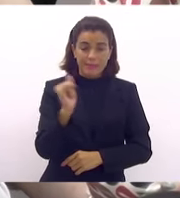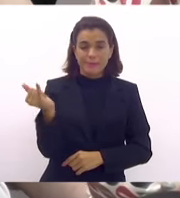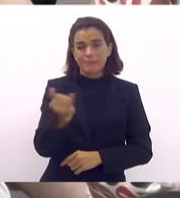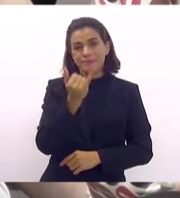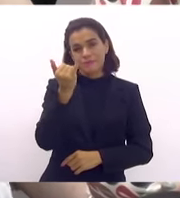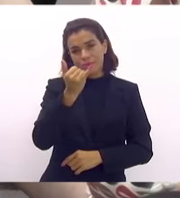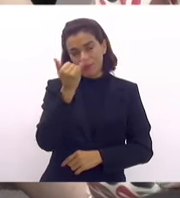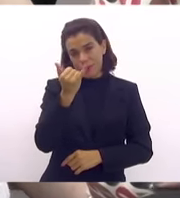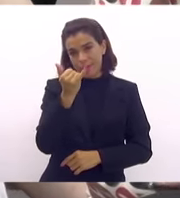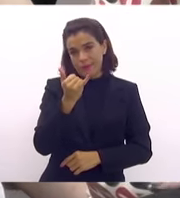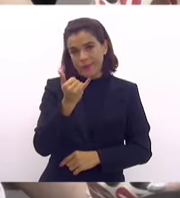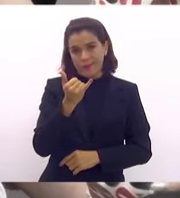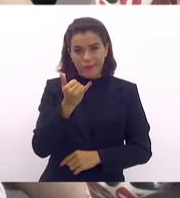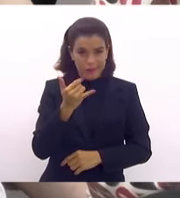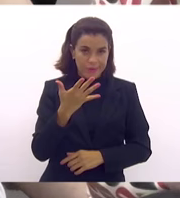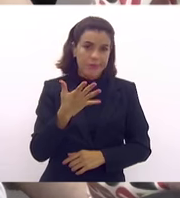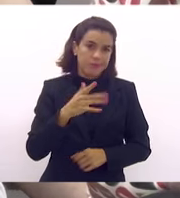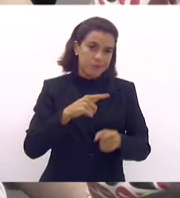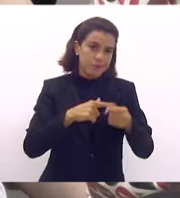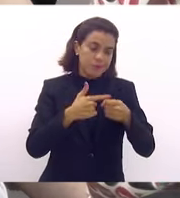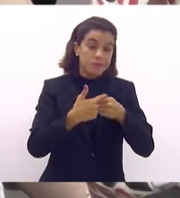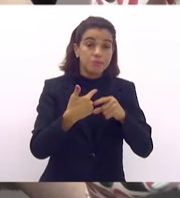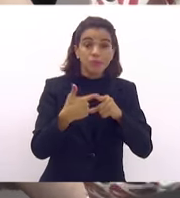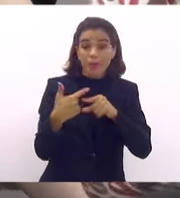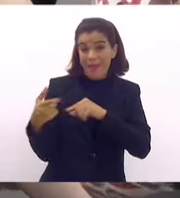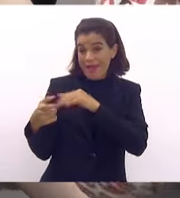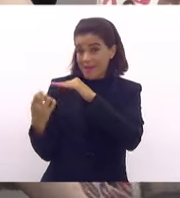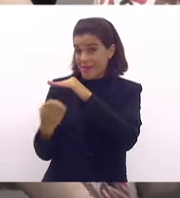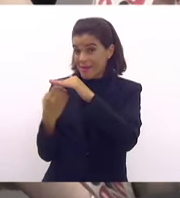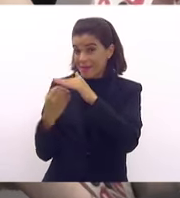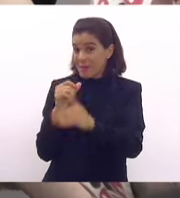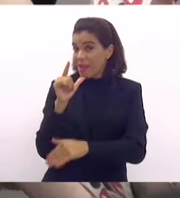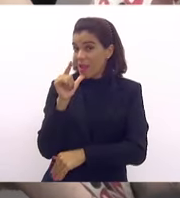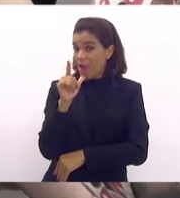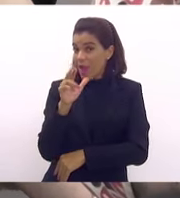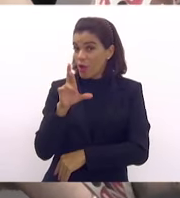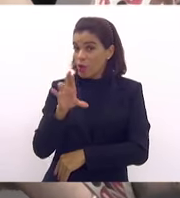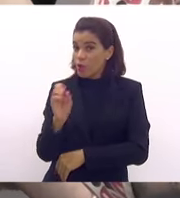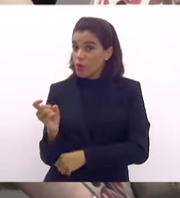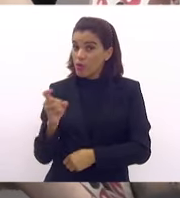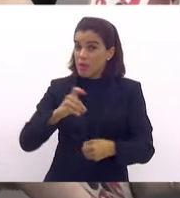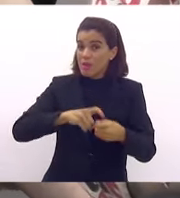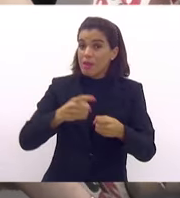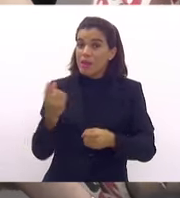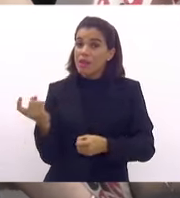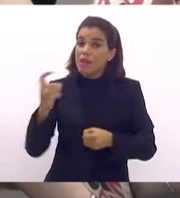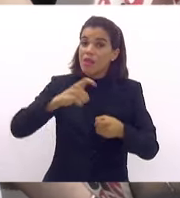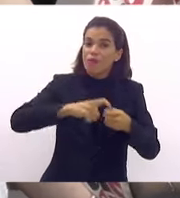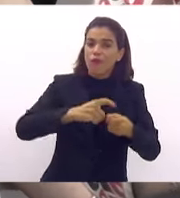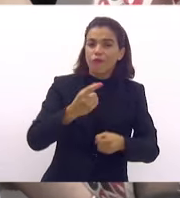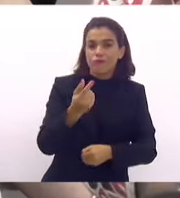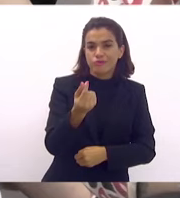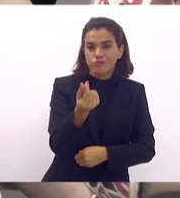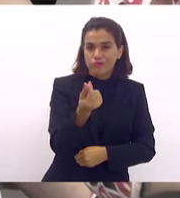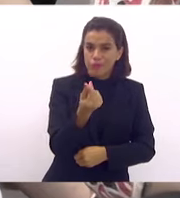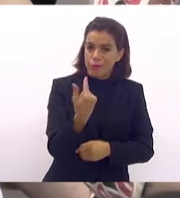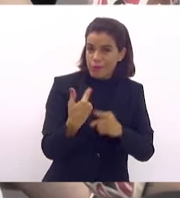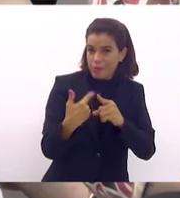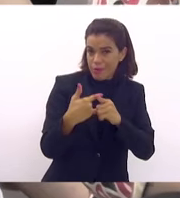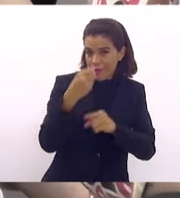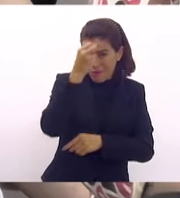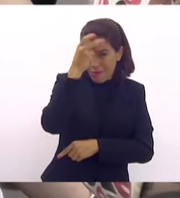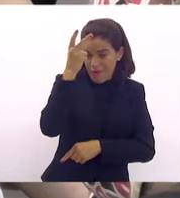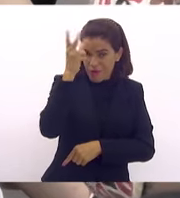municípios, com que Águas do Rio faça esse ressarcimento às prefeituras que estão fazendo o papel delas nas